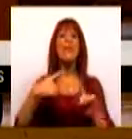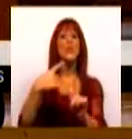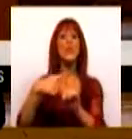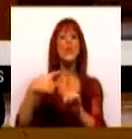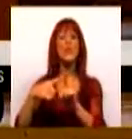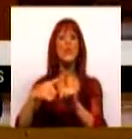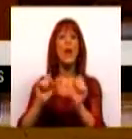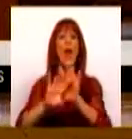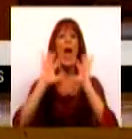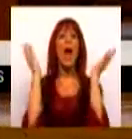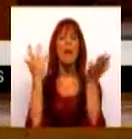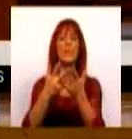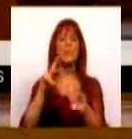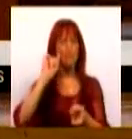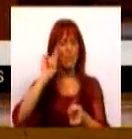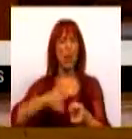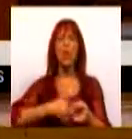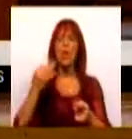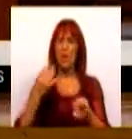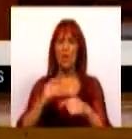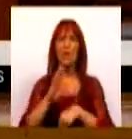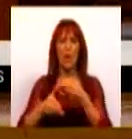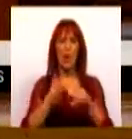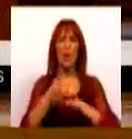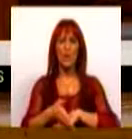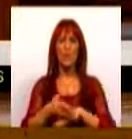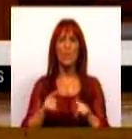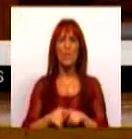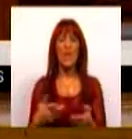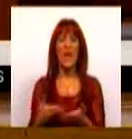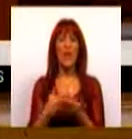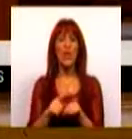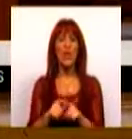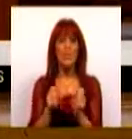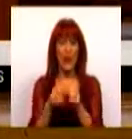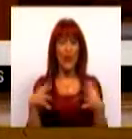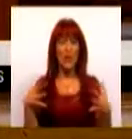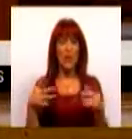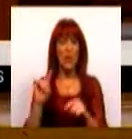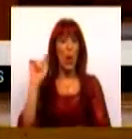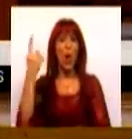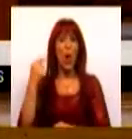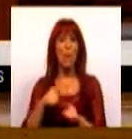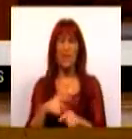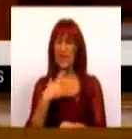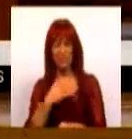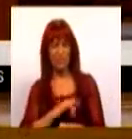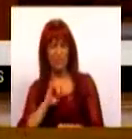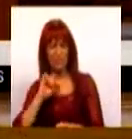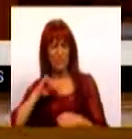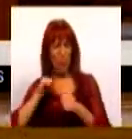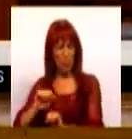sucessos são amplamente reconhecidos e continuados. A economia cresceu apesar da descrença da